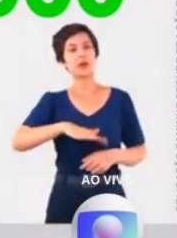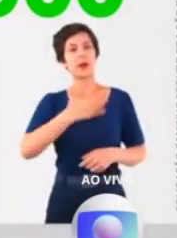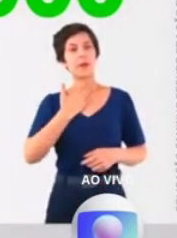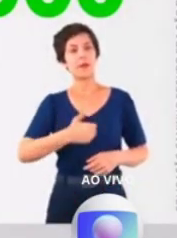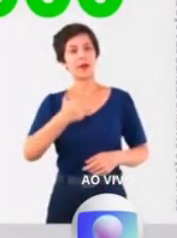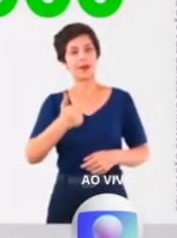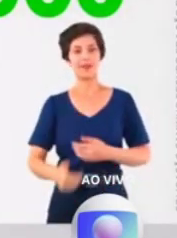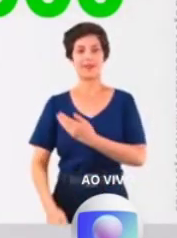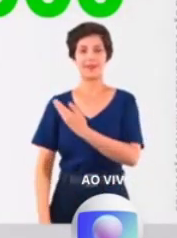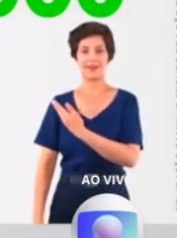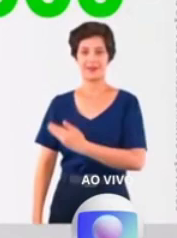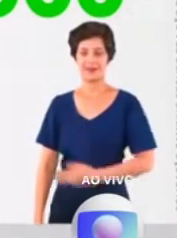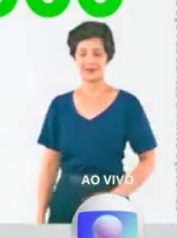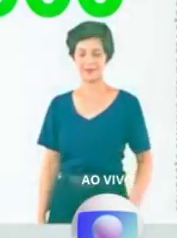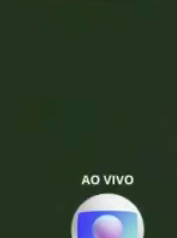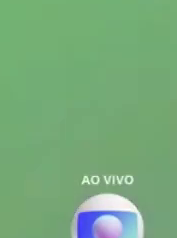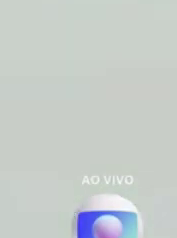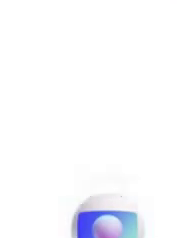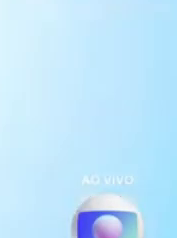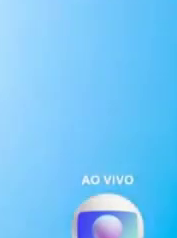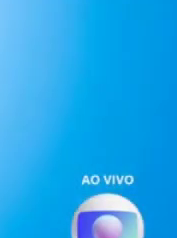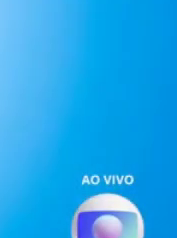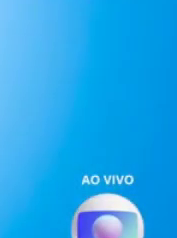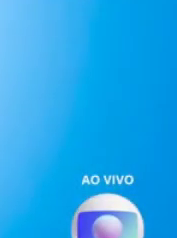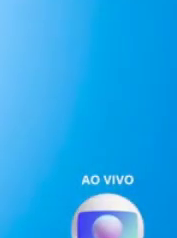Major, juntos faremos uma cidade melhor. É 22900.